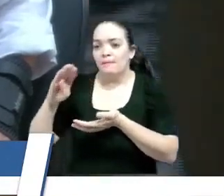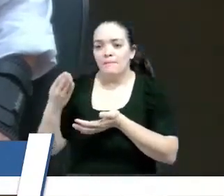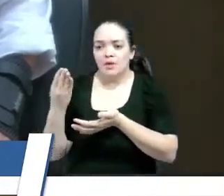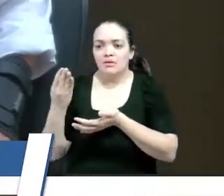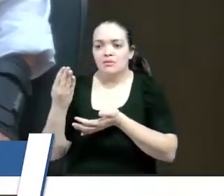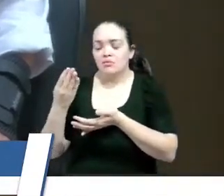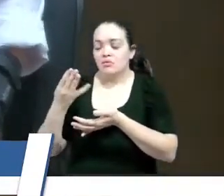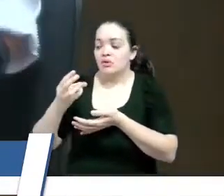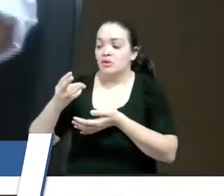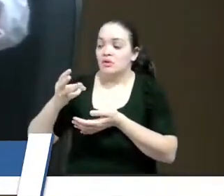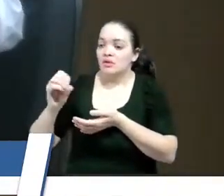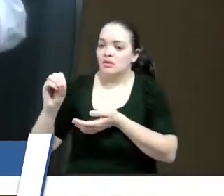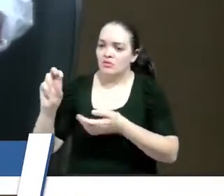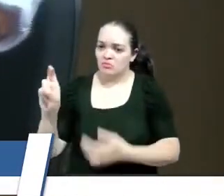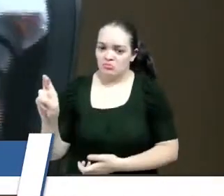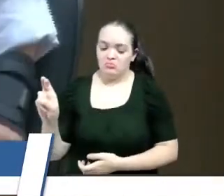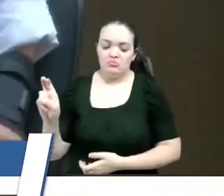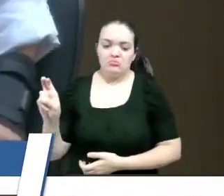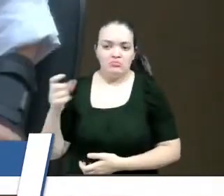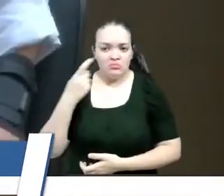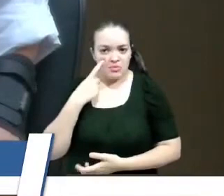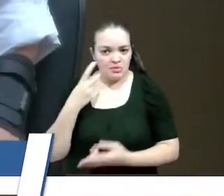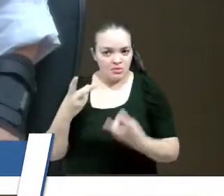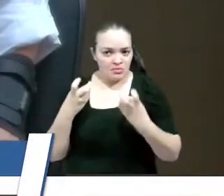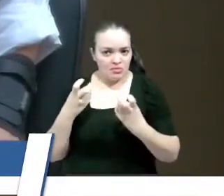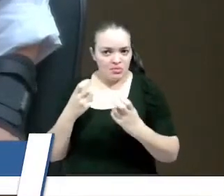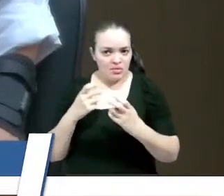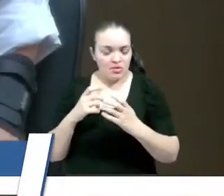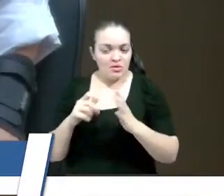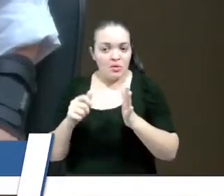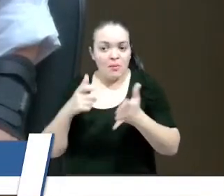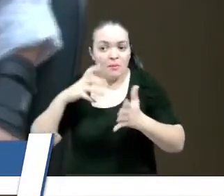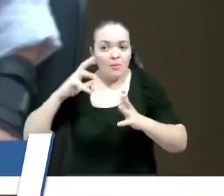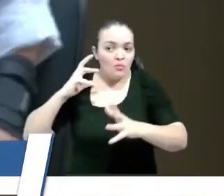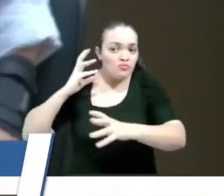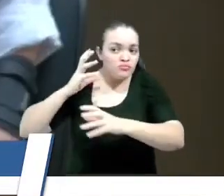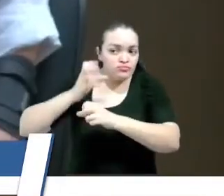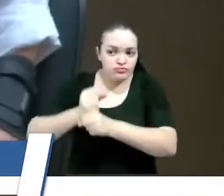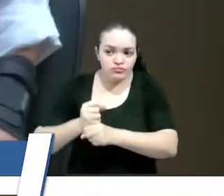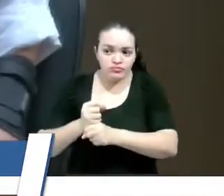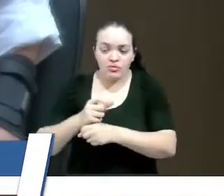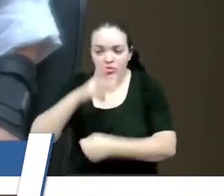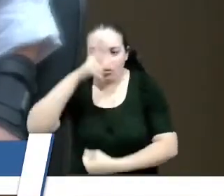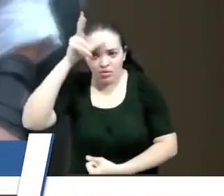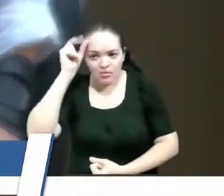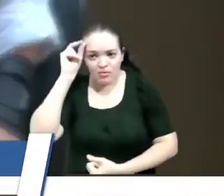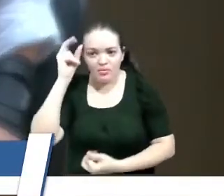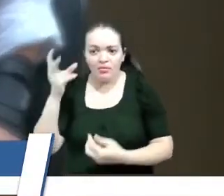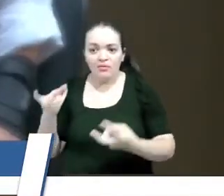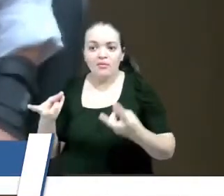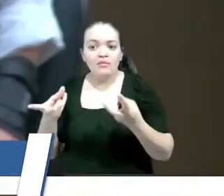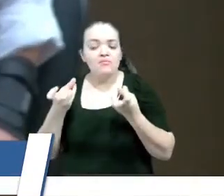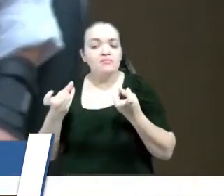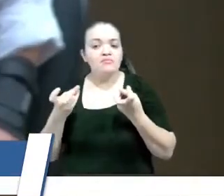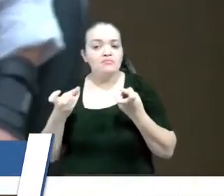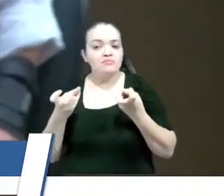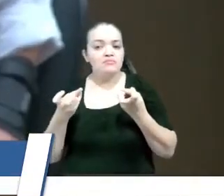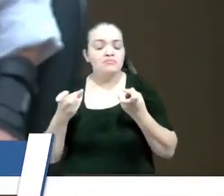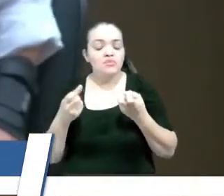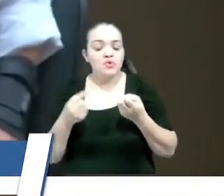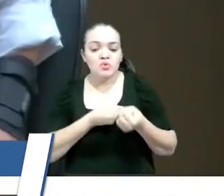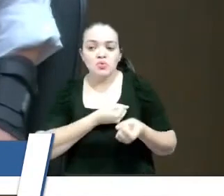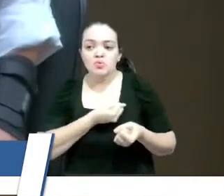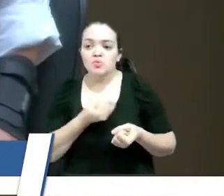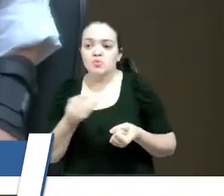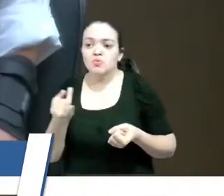1.305. Então, se você pega o orçamento total da Prefeitura, você vai ver que o maior número de